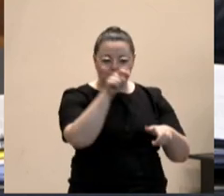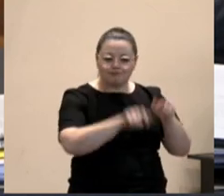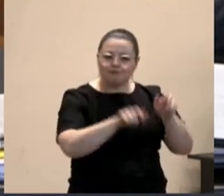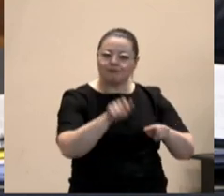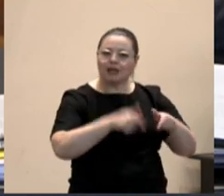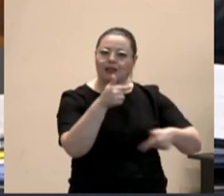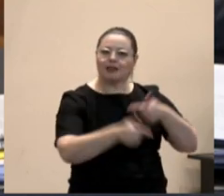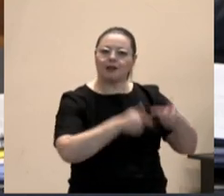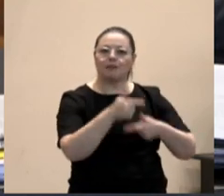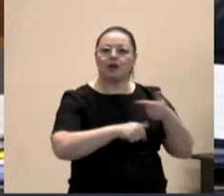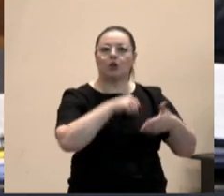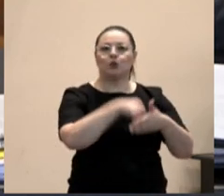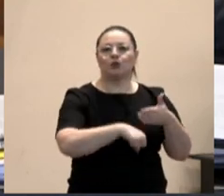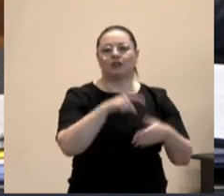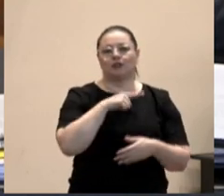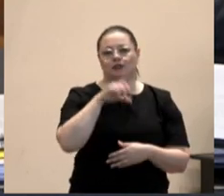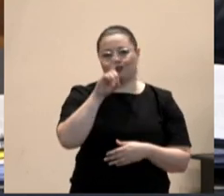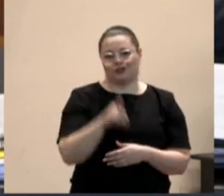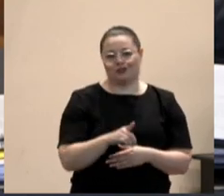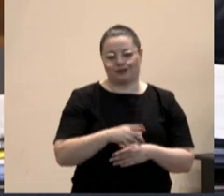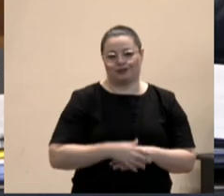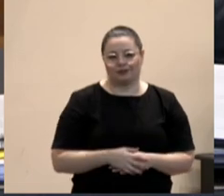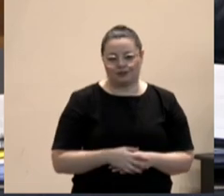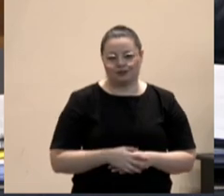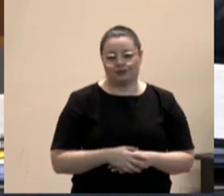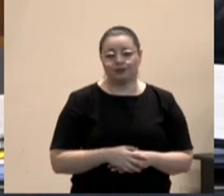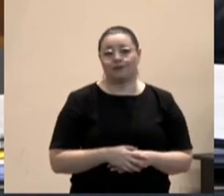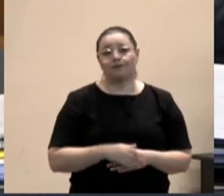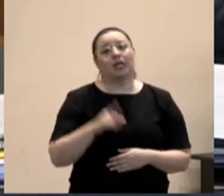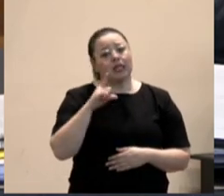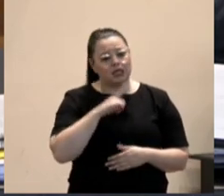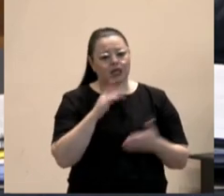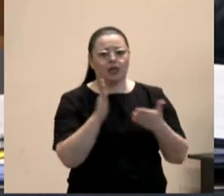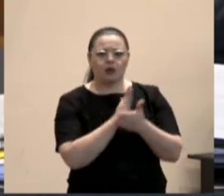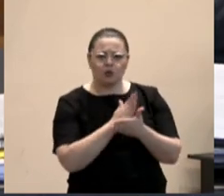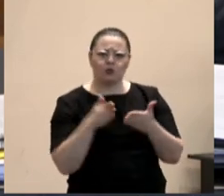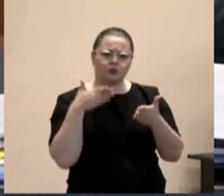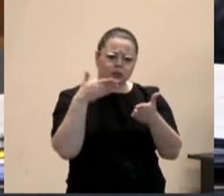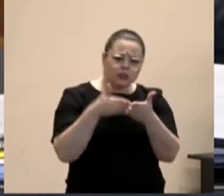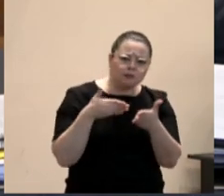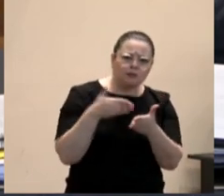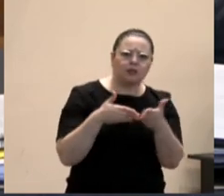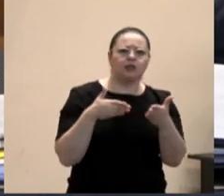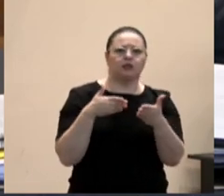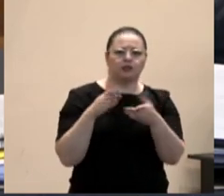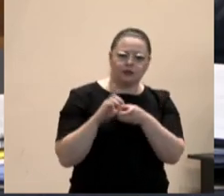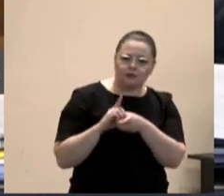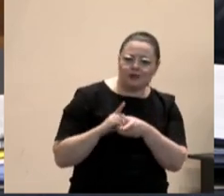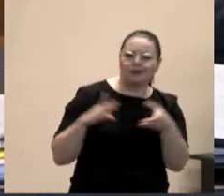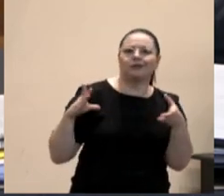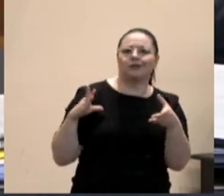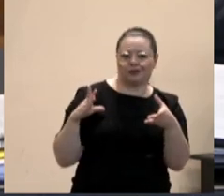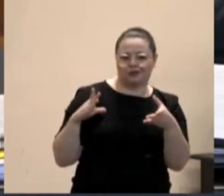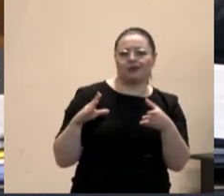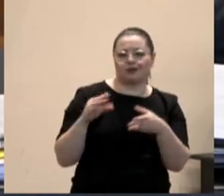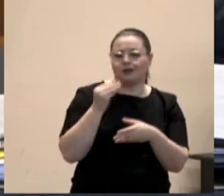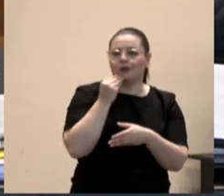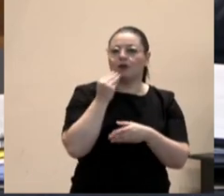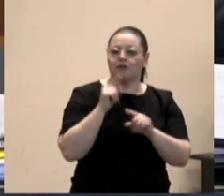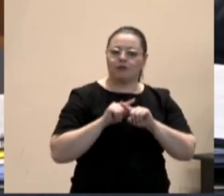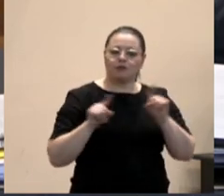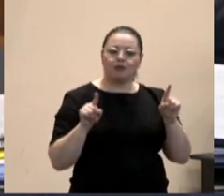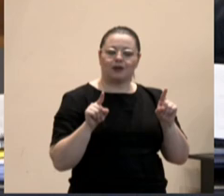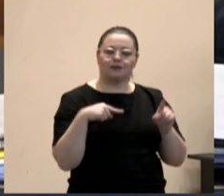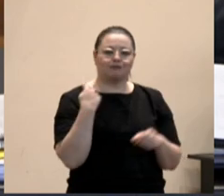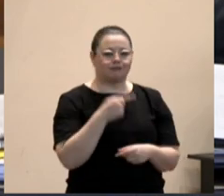seus direitos, ainda que dentro dos limites democráticos burgueses. E a gente tem visto isso,